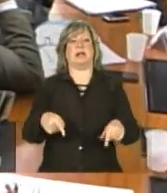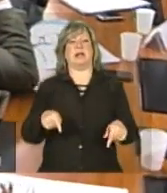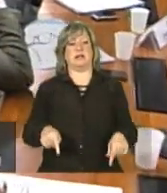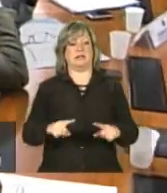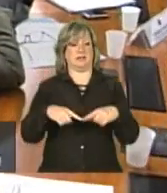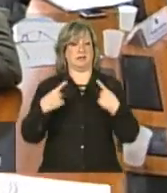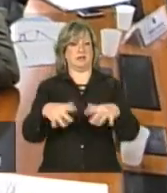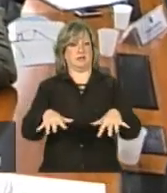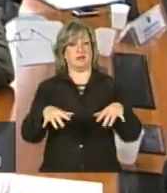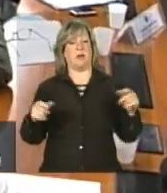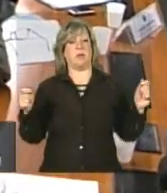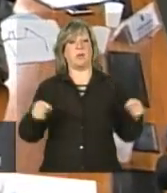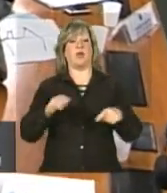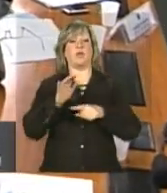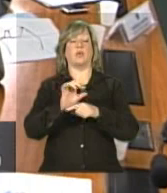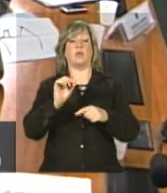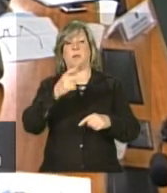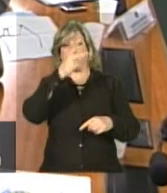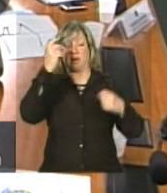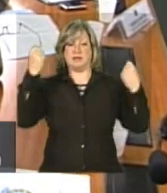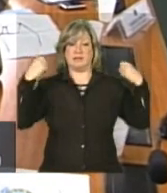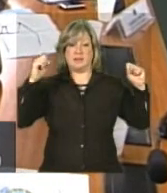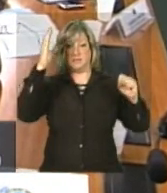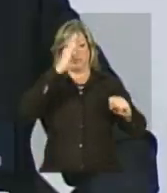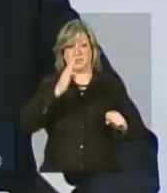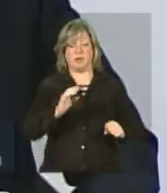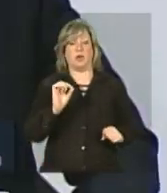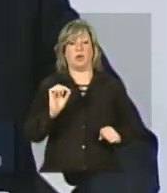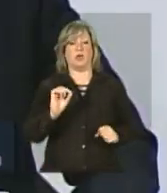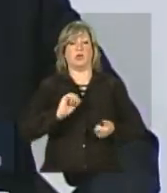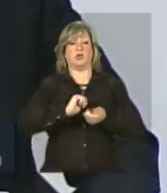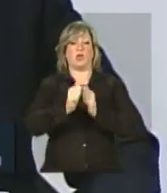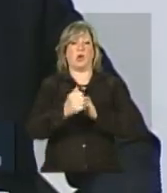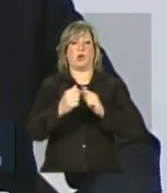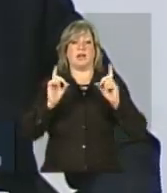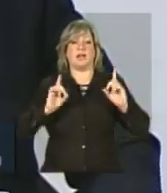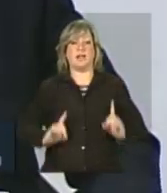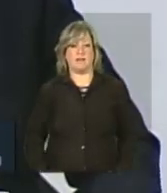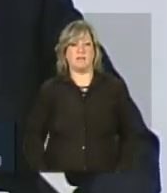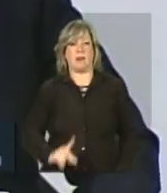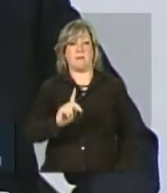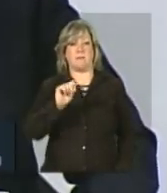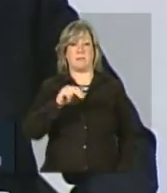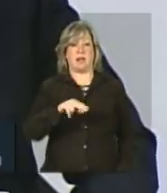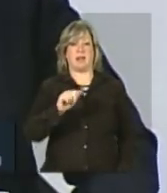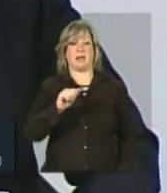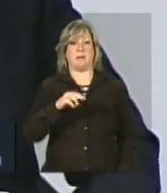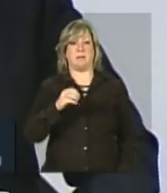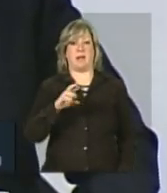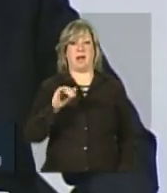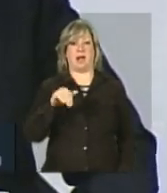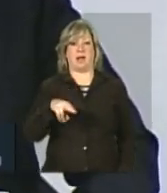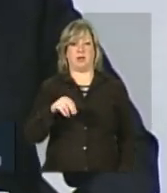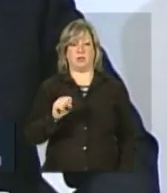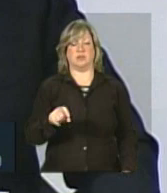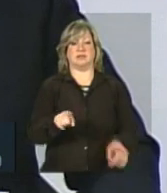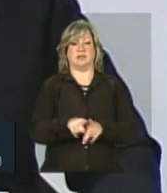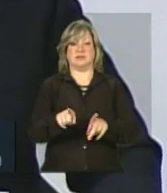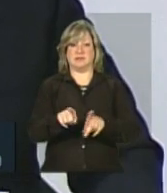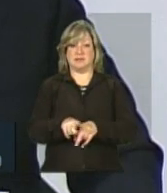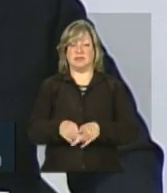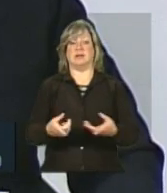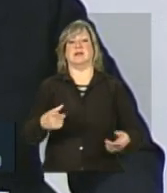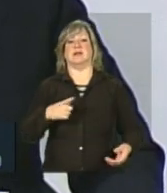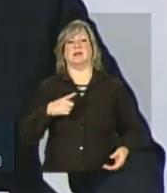resultado extraordinário dos atletas brasileiros nos Jogos Pan-Americanos em Guadalajara. Um resultado histórico. Aliás, temos